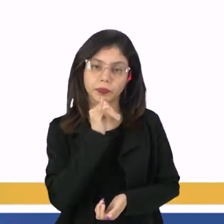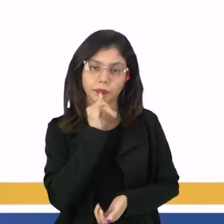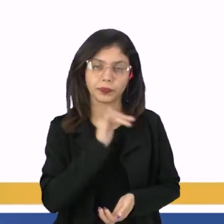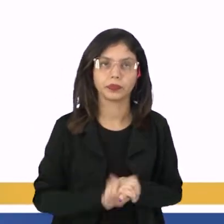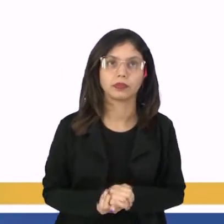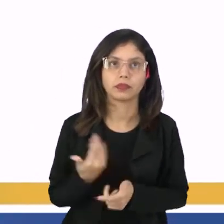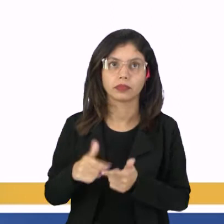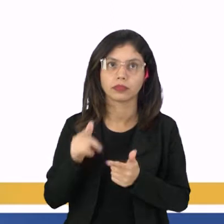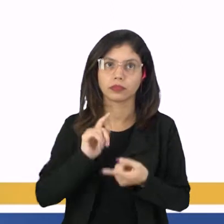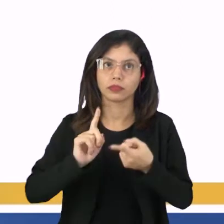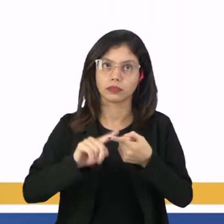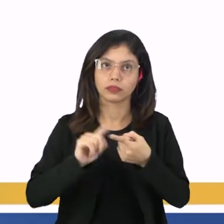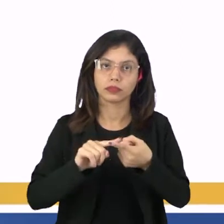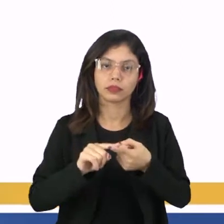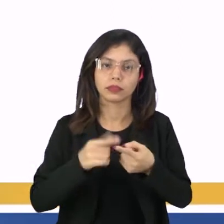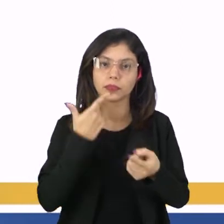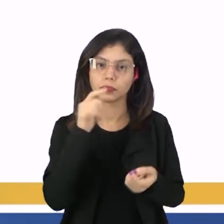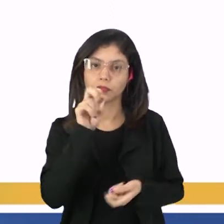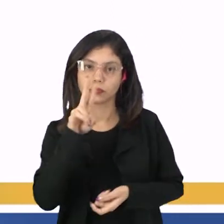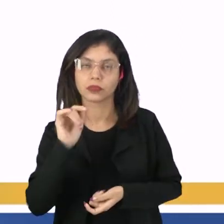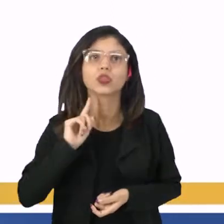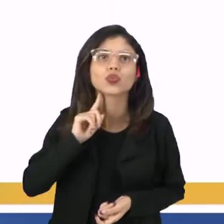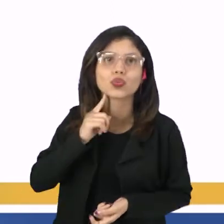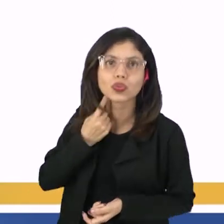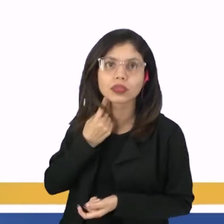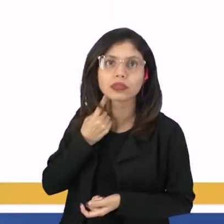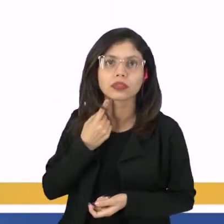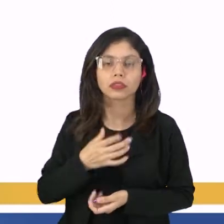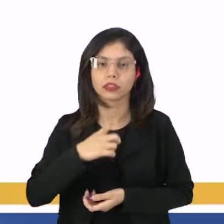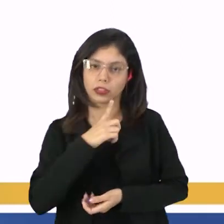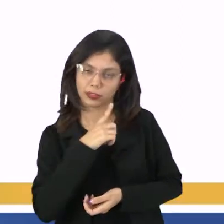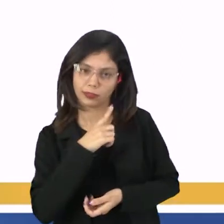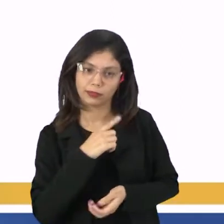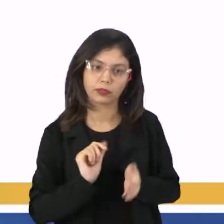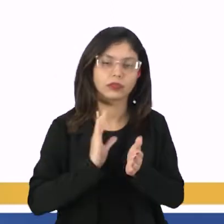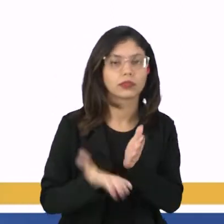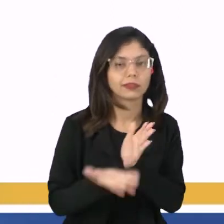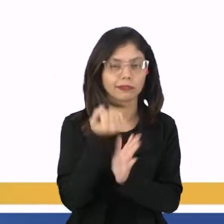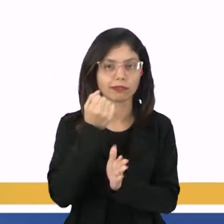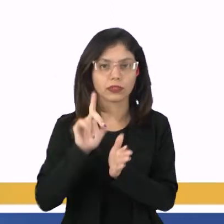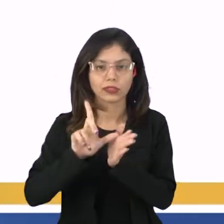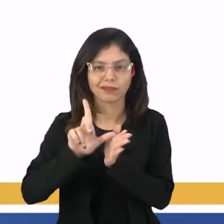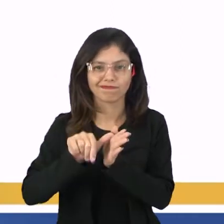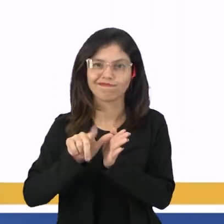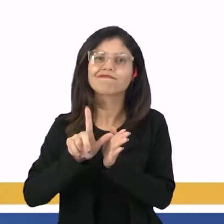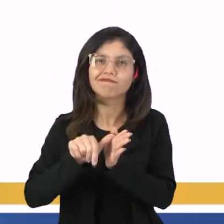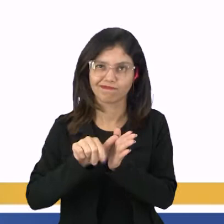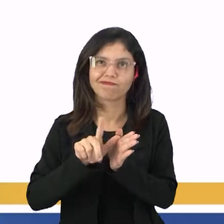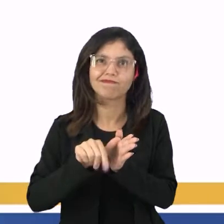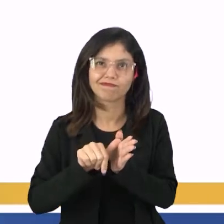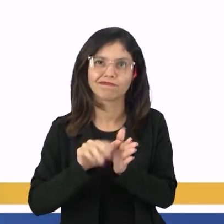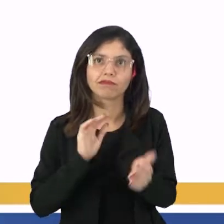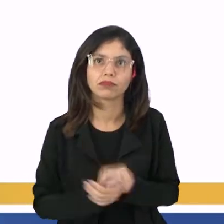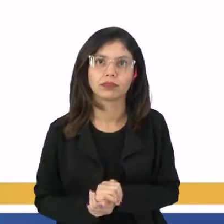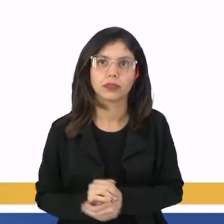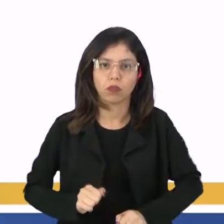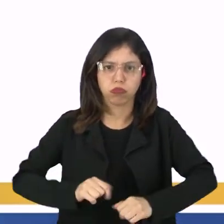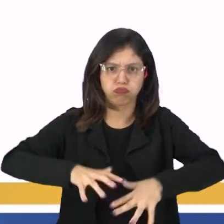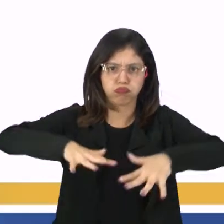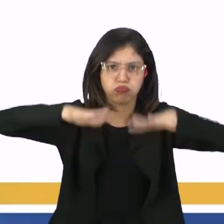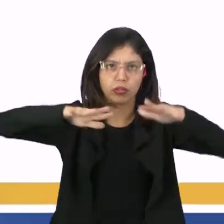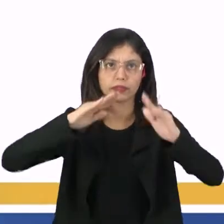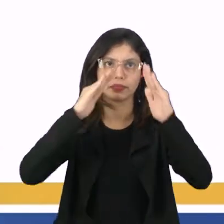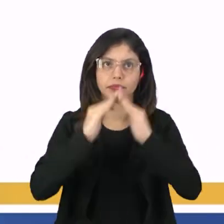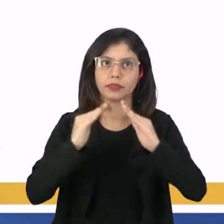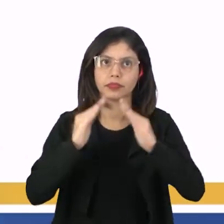Exemplos de problemas, vamos lá. A coleta de lixo que está ocorrendo com atrasos, causando acúmulo e transtorno para os moradores.